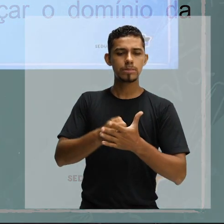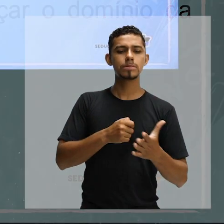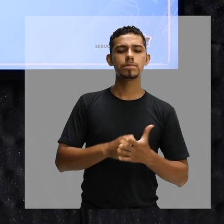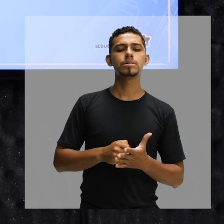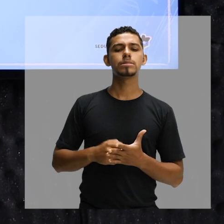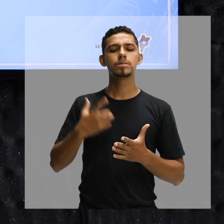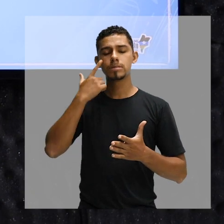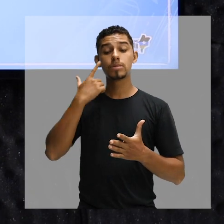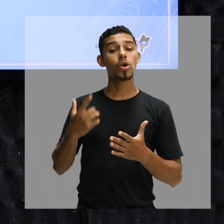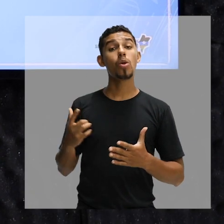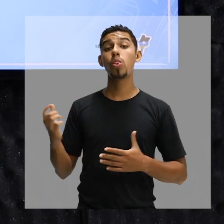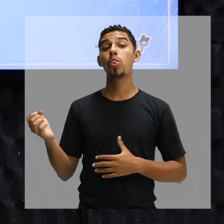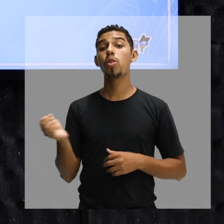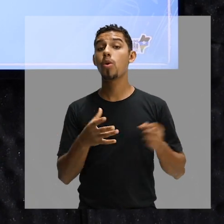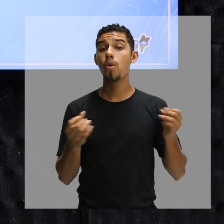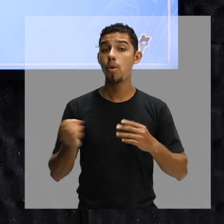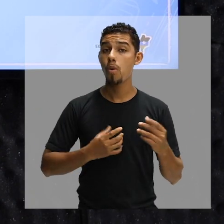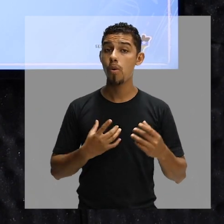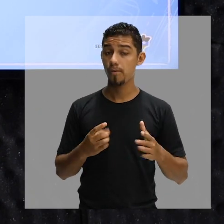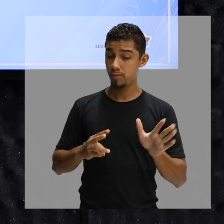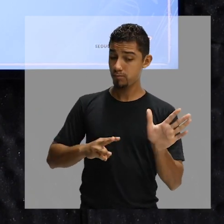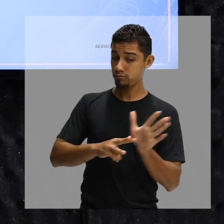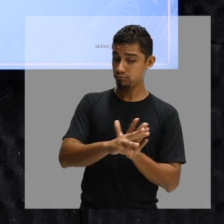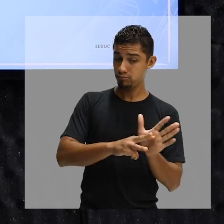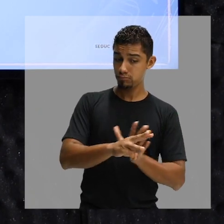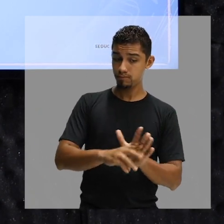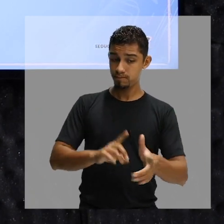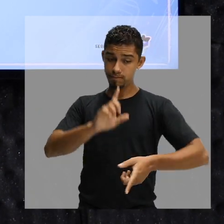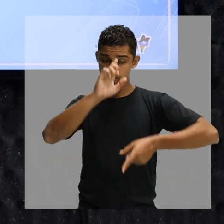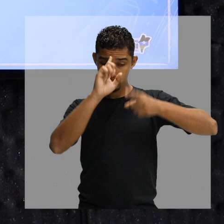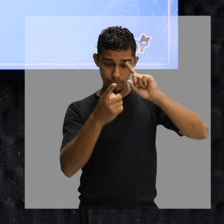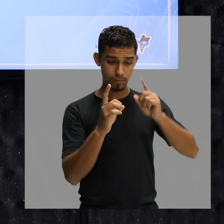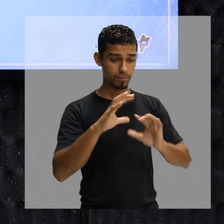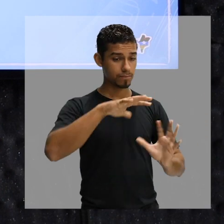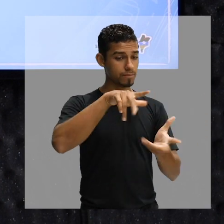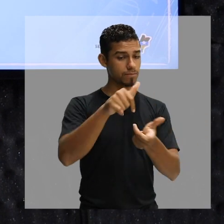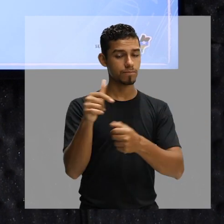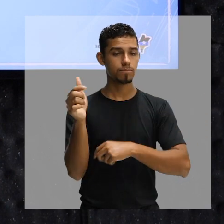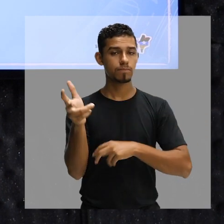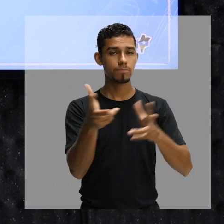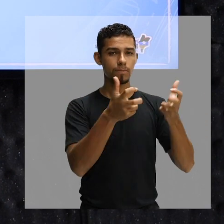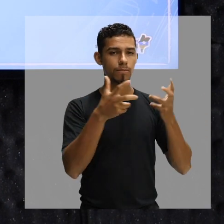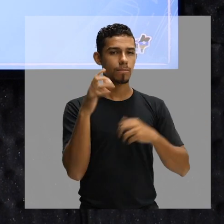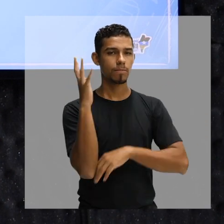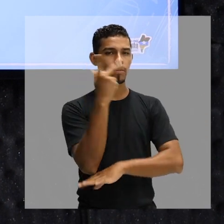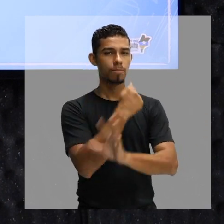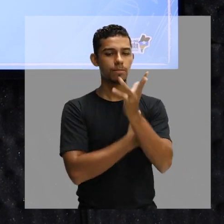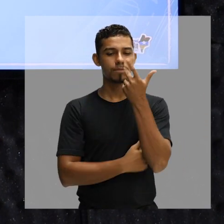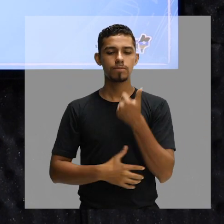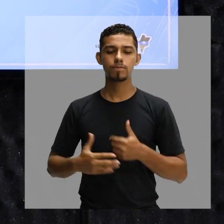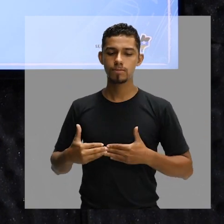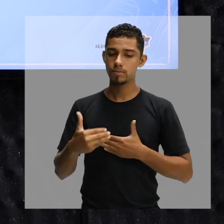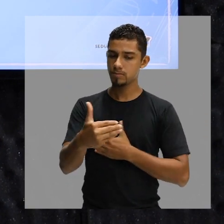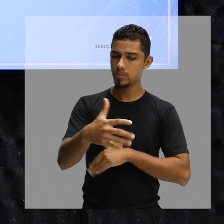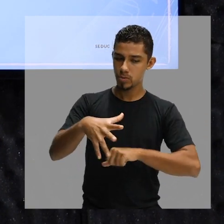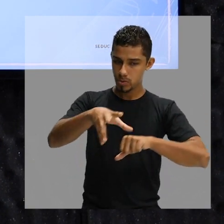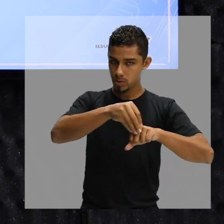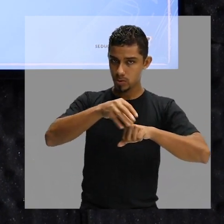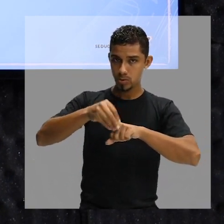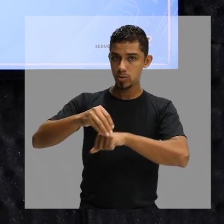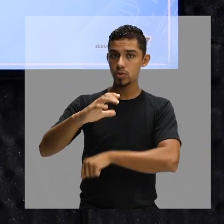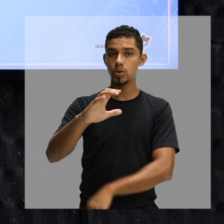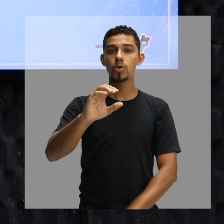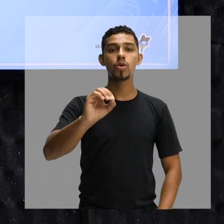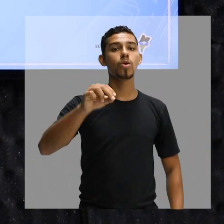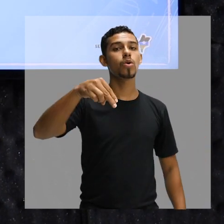e propõe um novo método para alcançar o domínio da natureza, mediante o conhecimento. Aí veja só, com o que ele